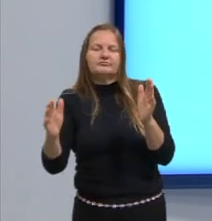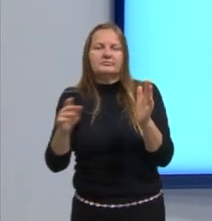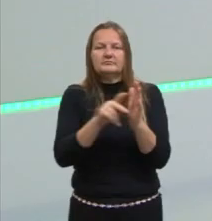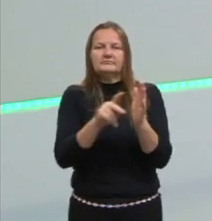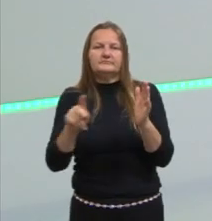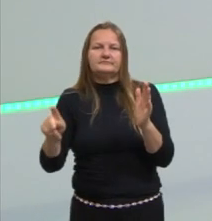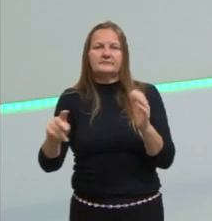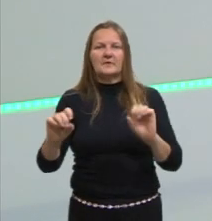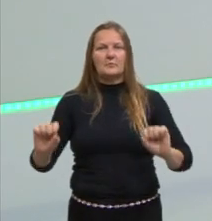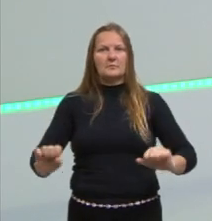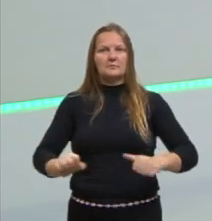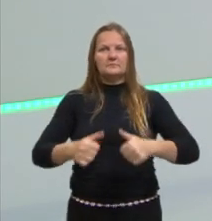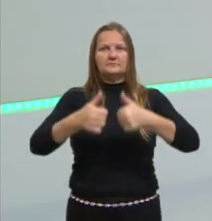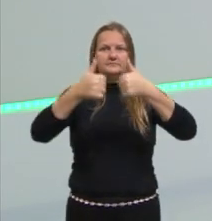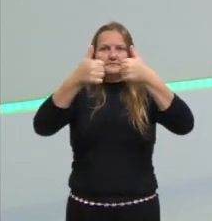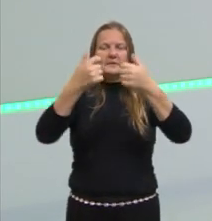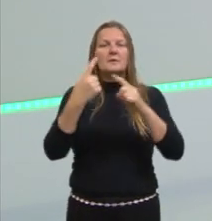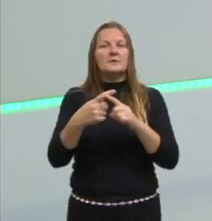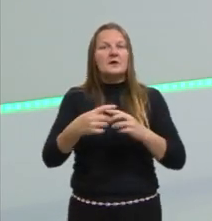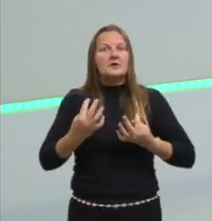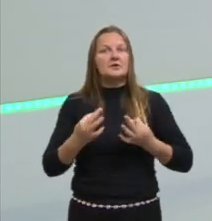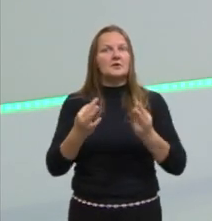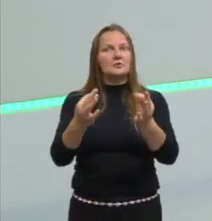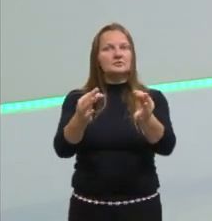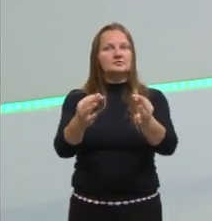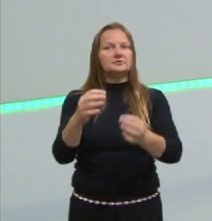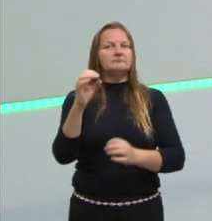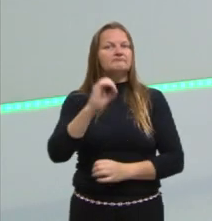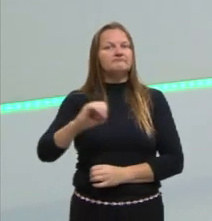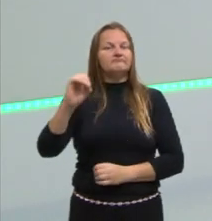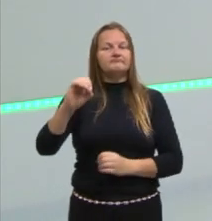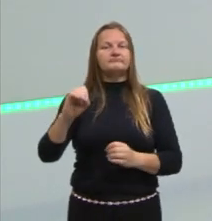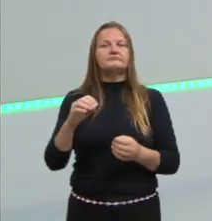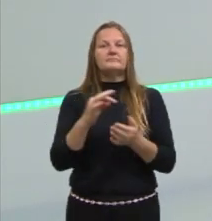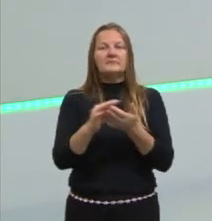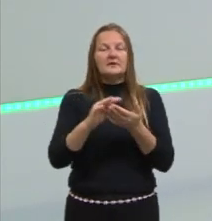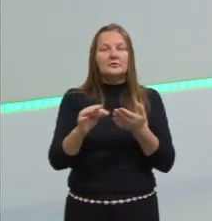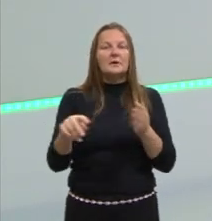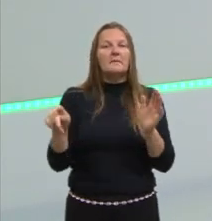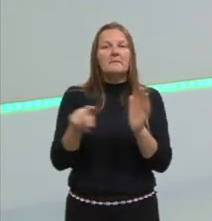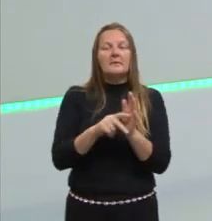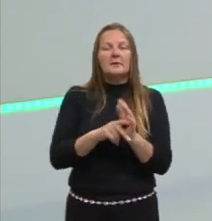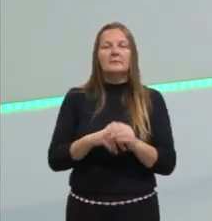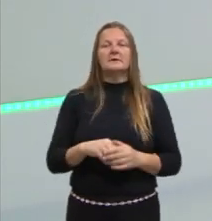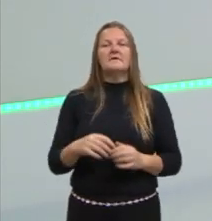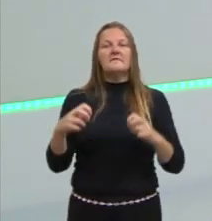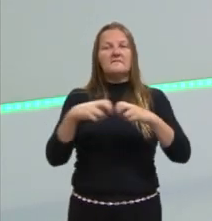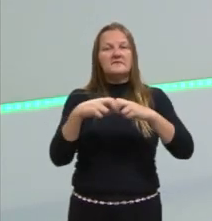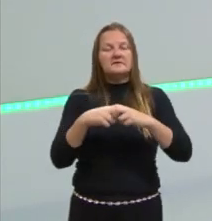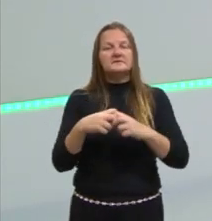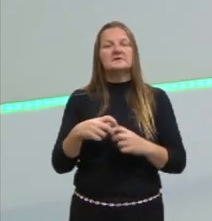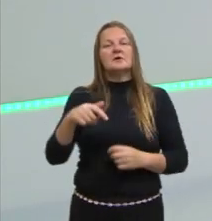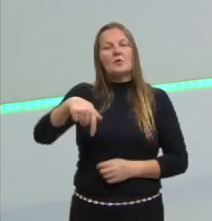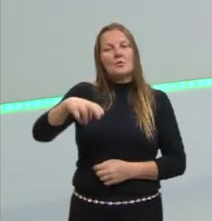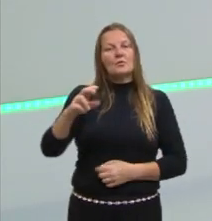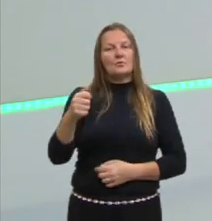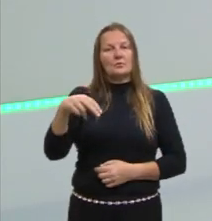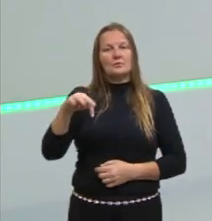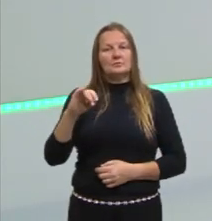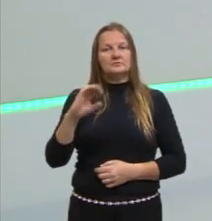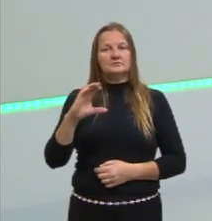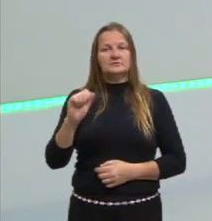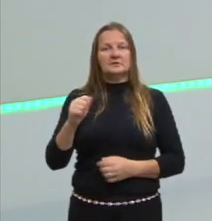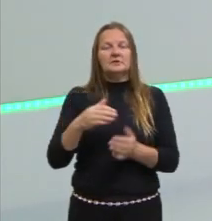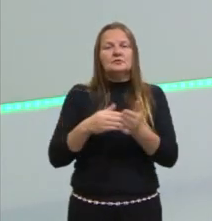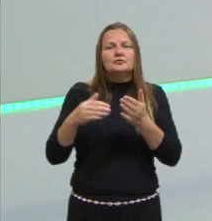foram melhorando por causa dessas tecnologias tanto da teoria da relatividade quanto a física quântica então toda